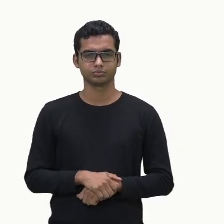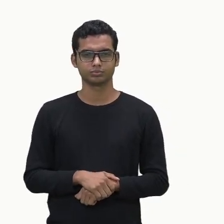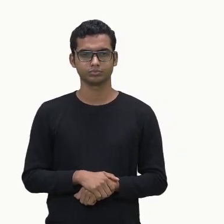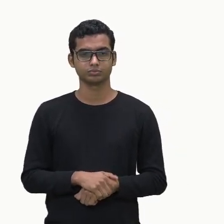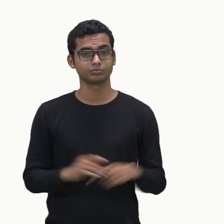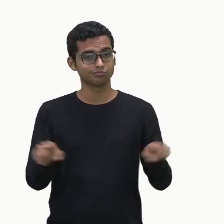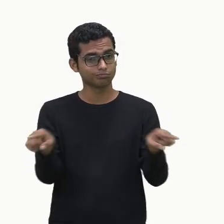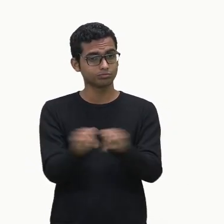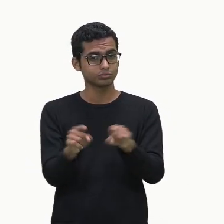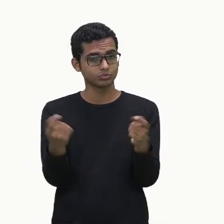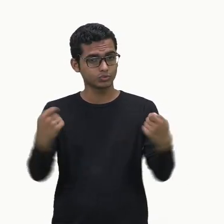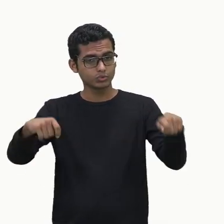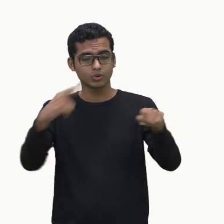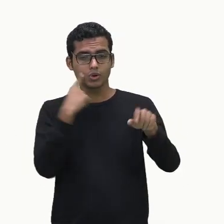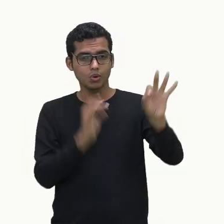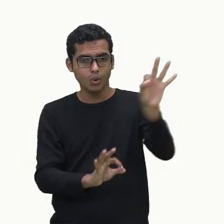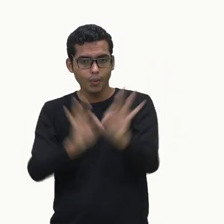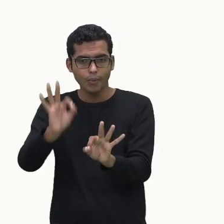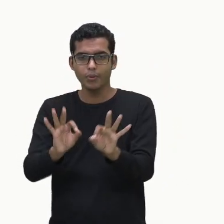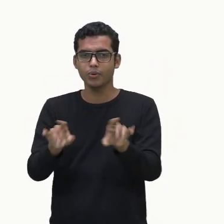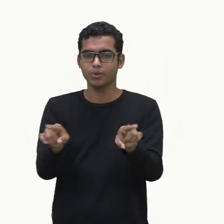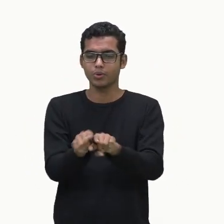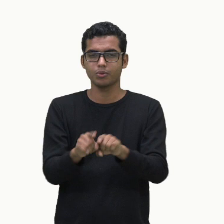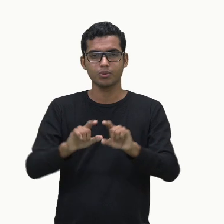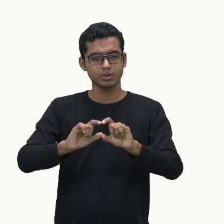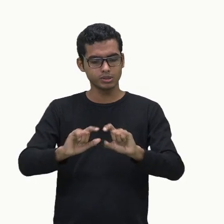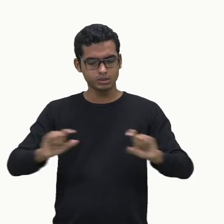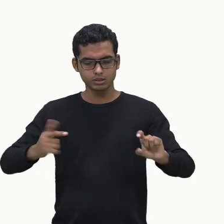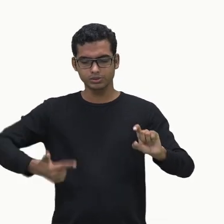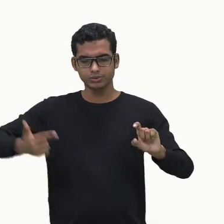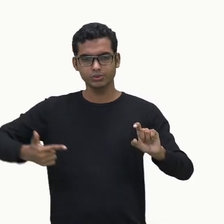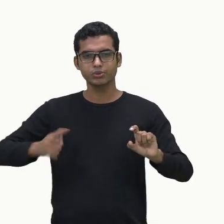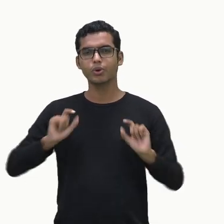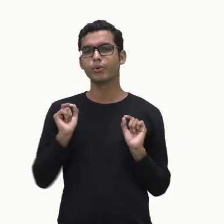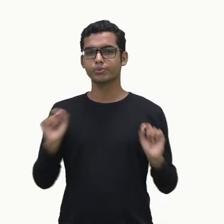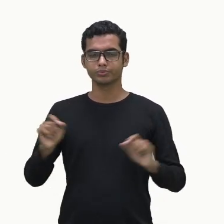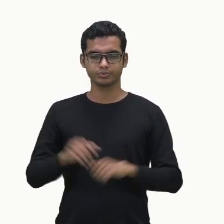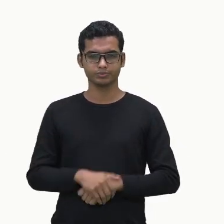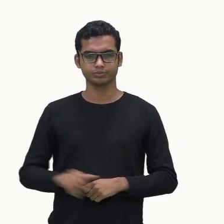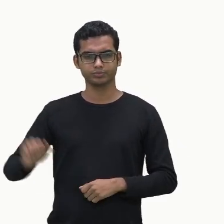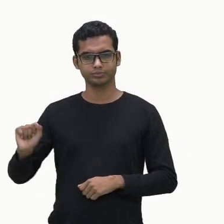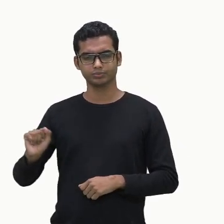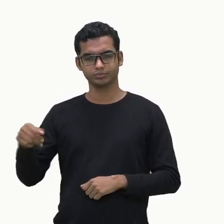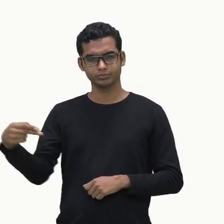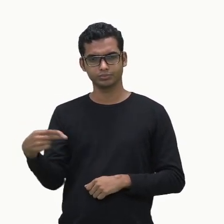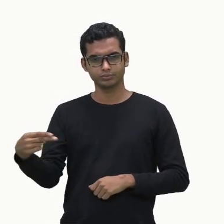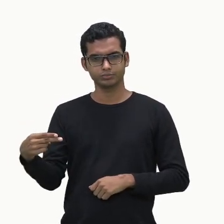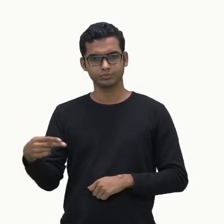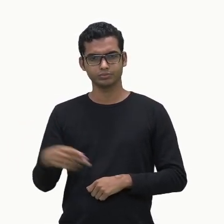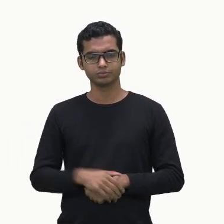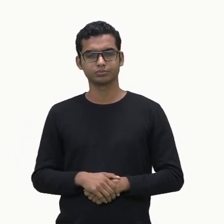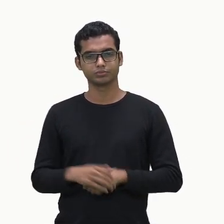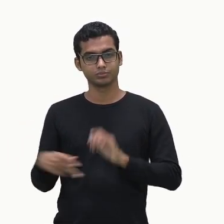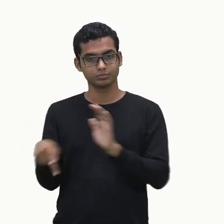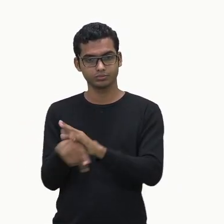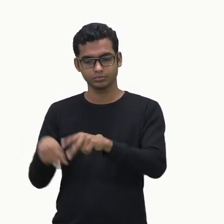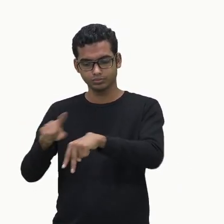aplicar também a segunda maneira, que é pegar o π, né,